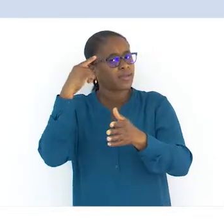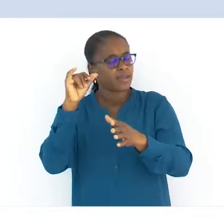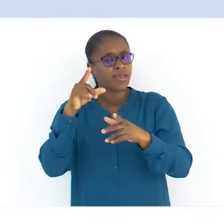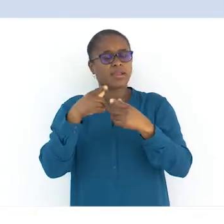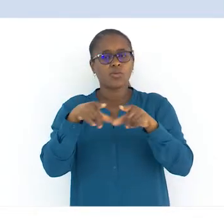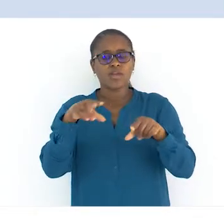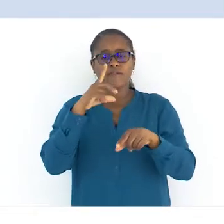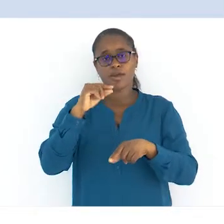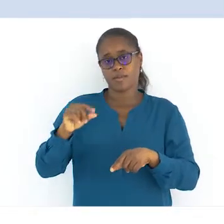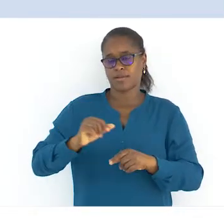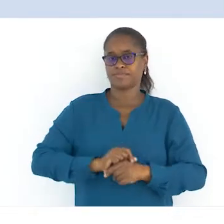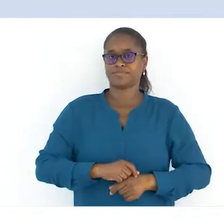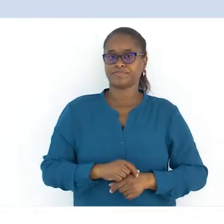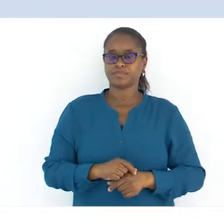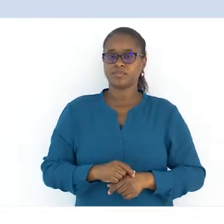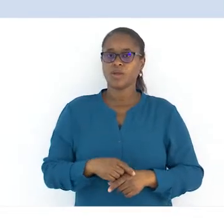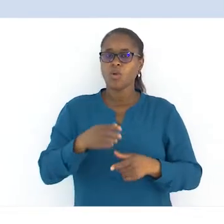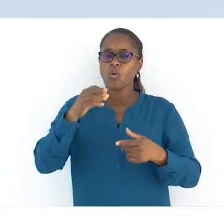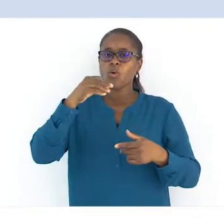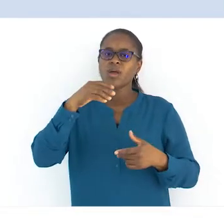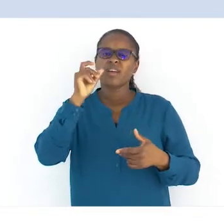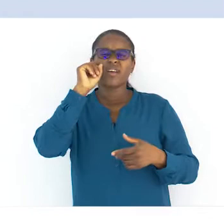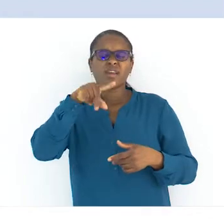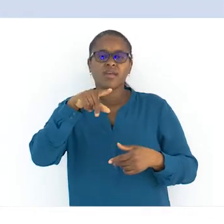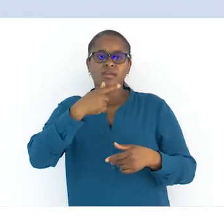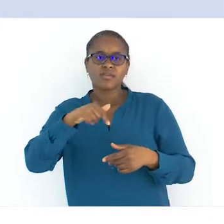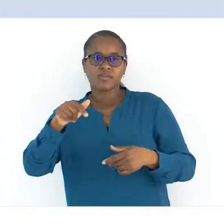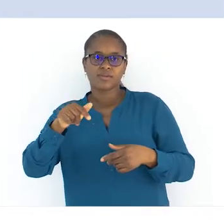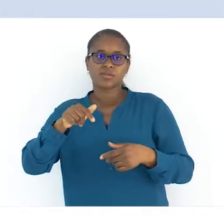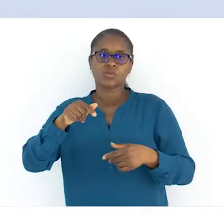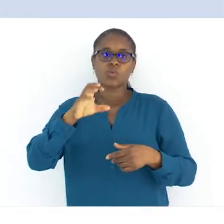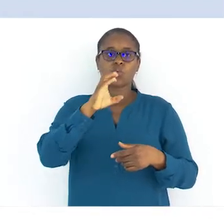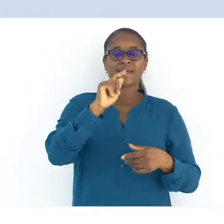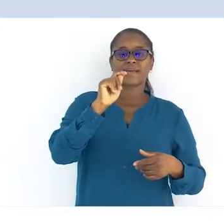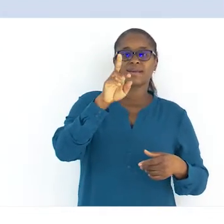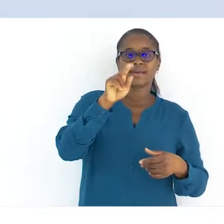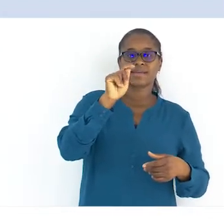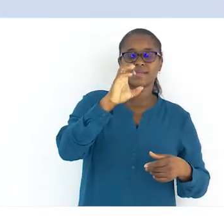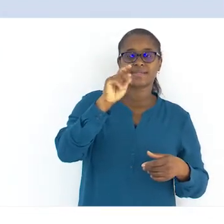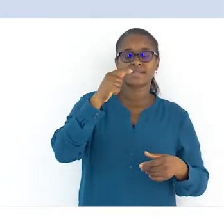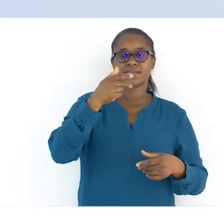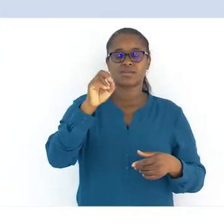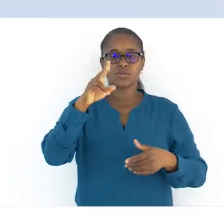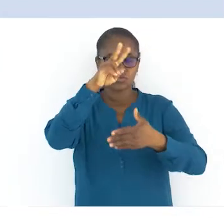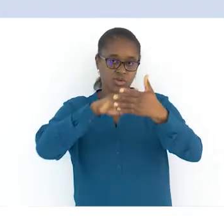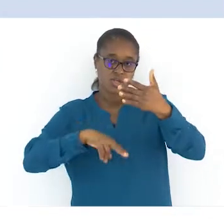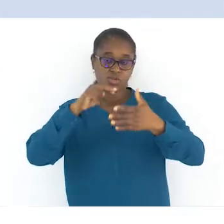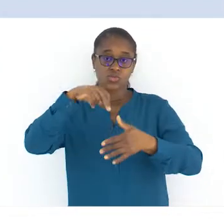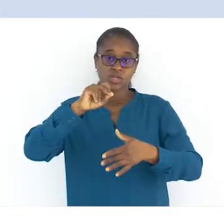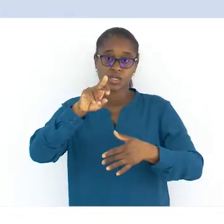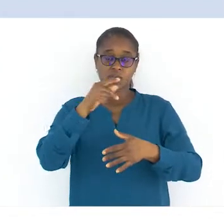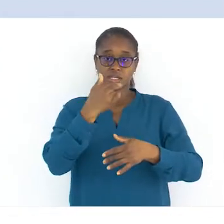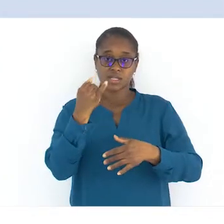verbal. O público-alvo, ou seja, quem se destina, o receptor no texto narrativo é o